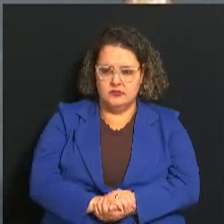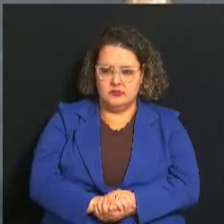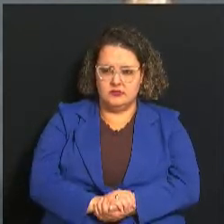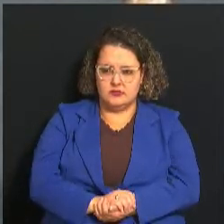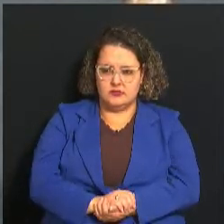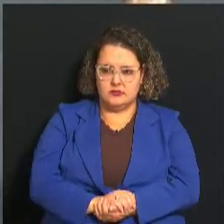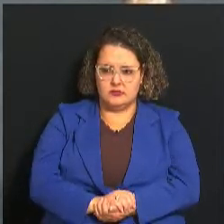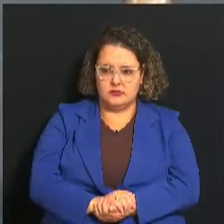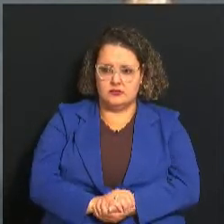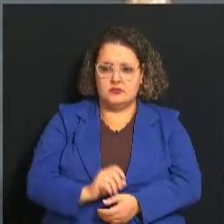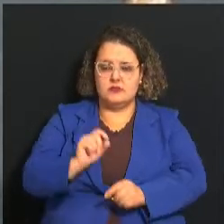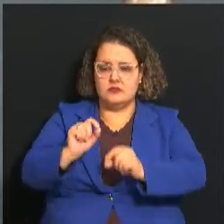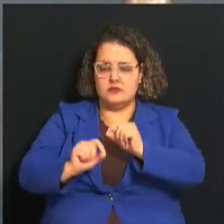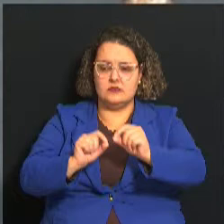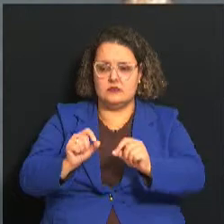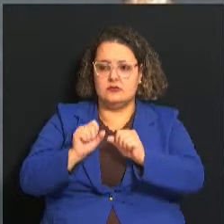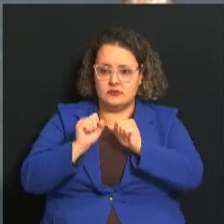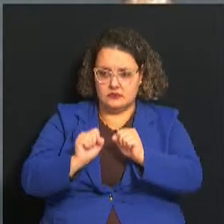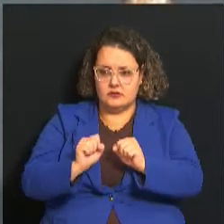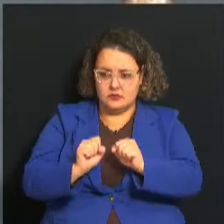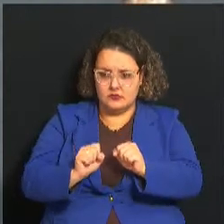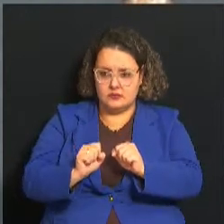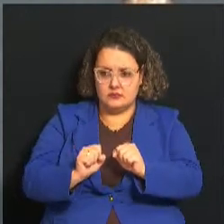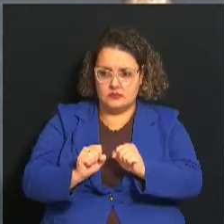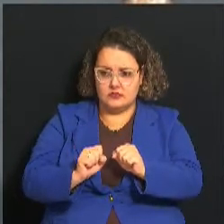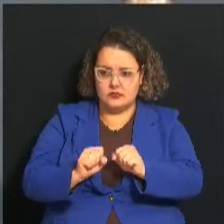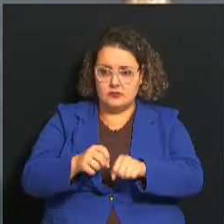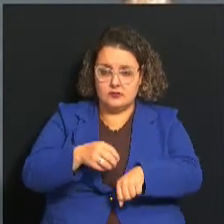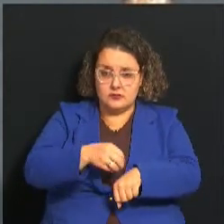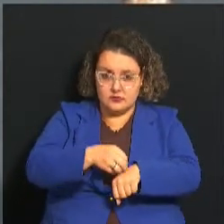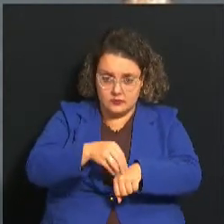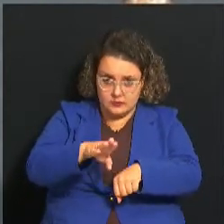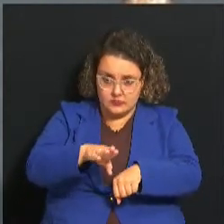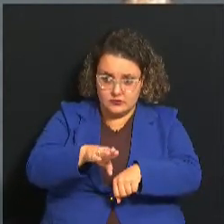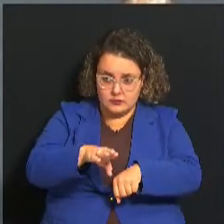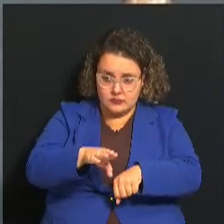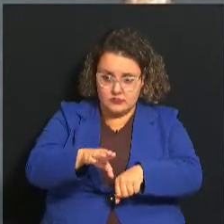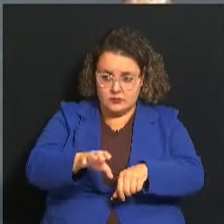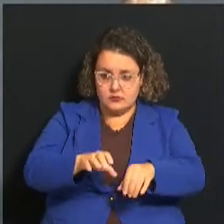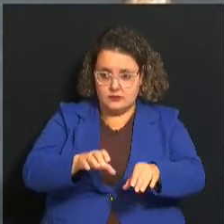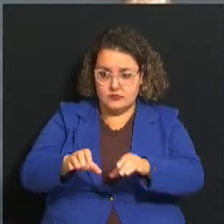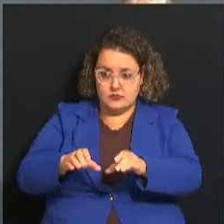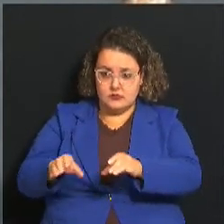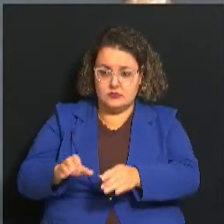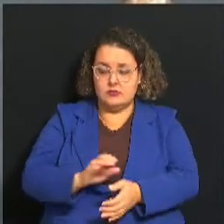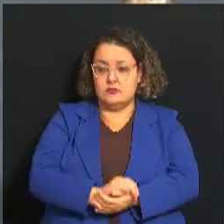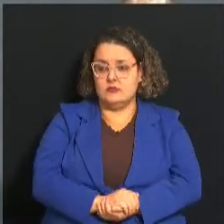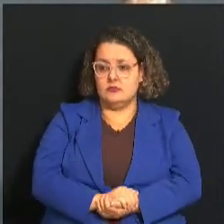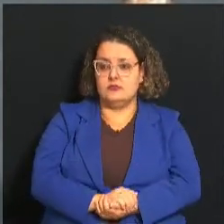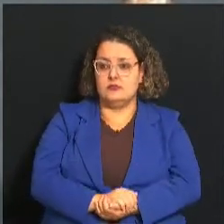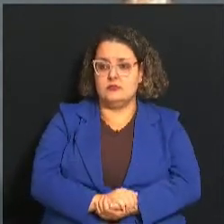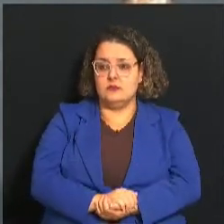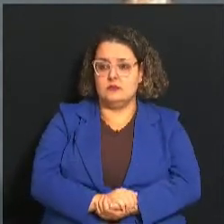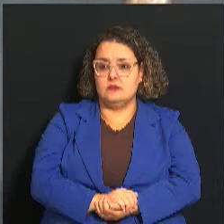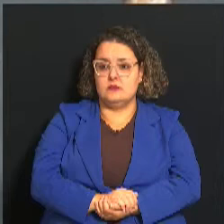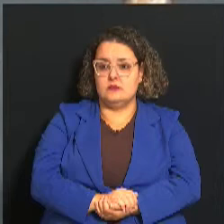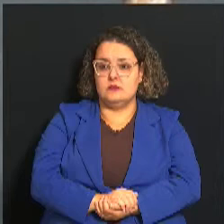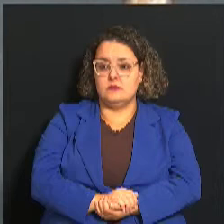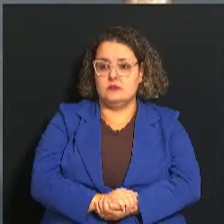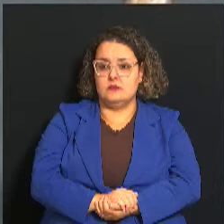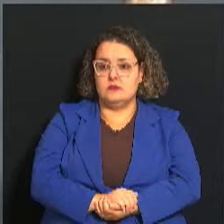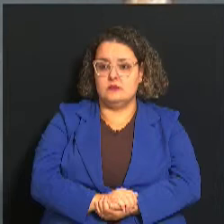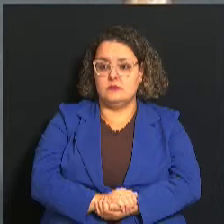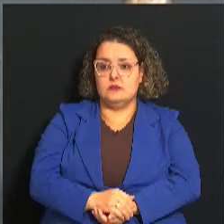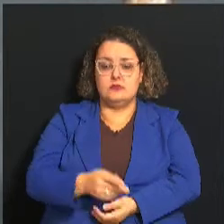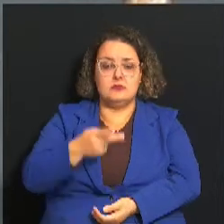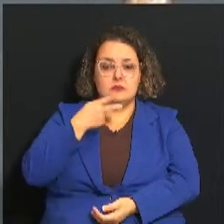quem poderia ser o indicado do coordenador, né? Aqui não fala se